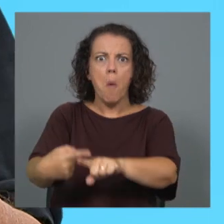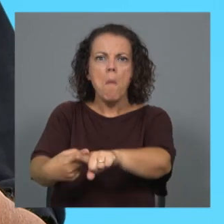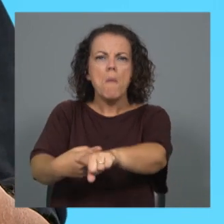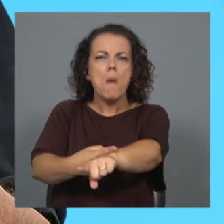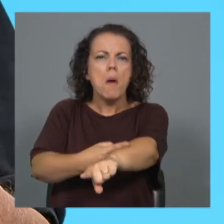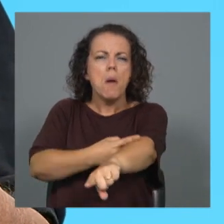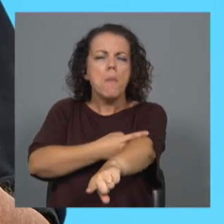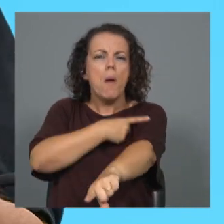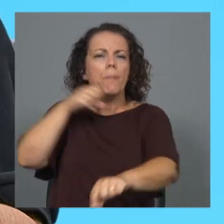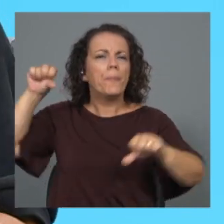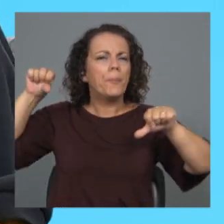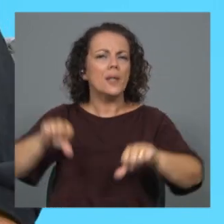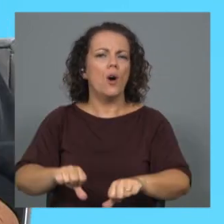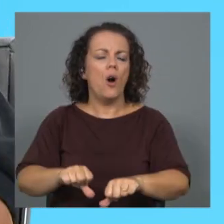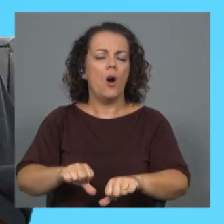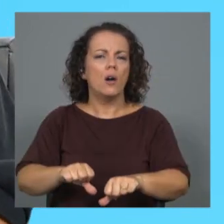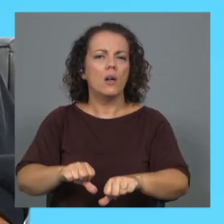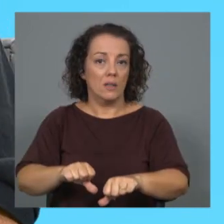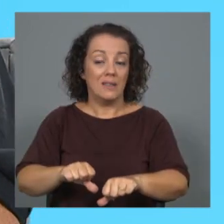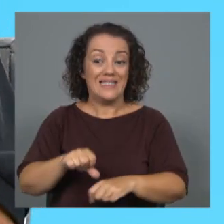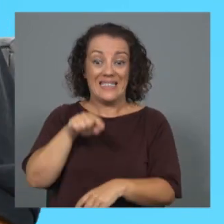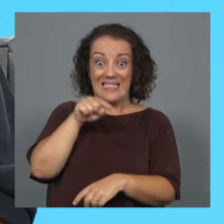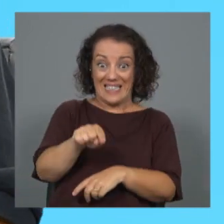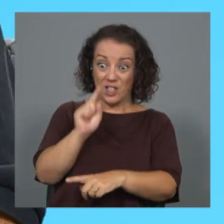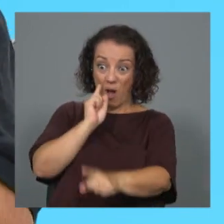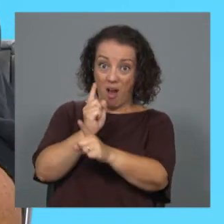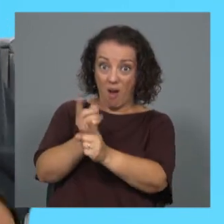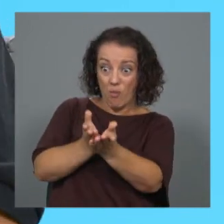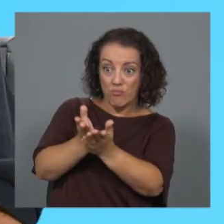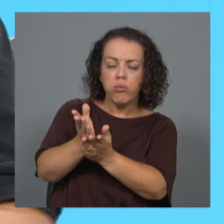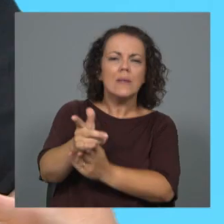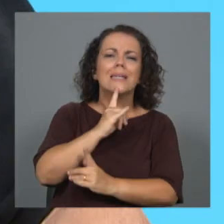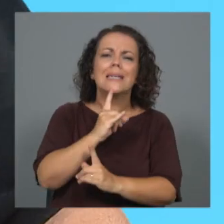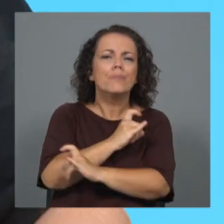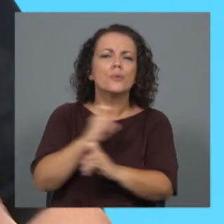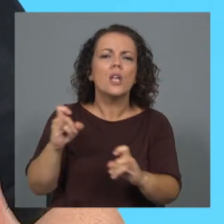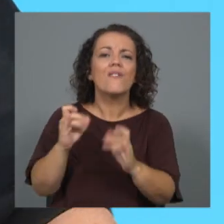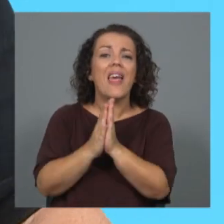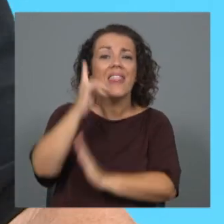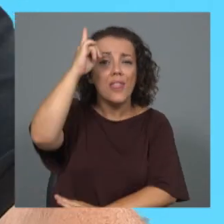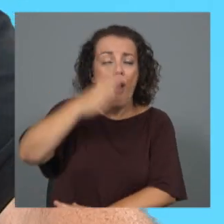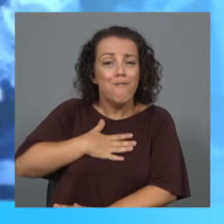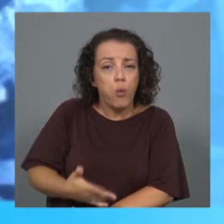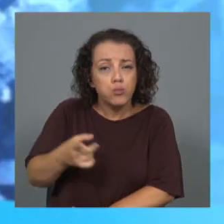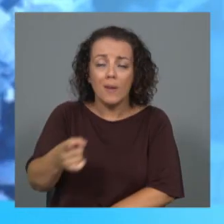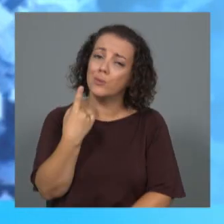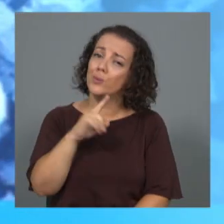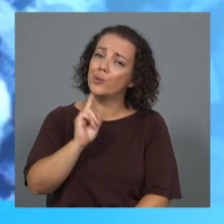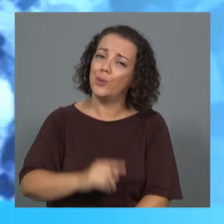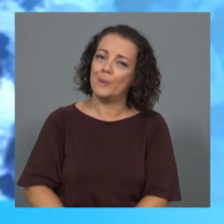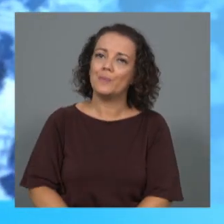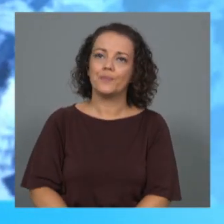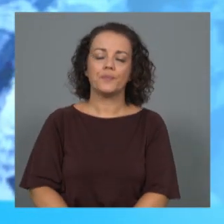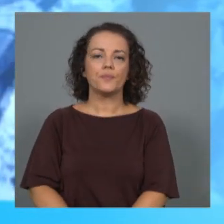selvageria. E, portanto, esta economia não pode ser. Isto não é a vontade de Deus, não é. Olhando à atualidade